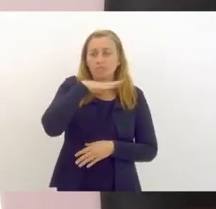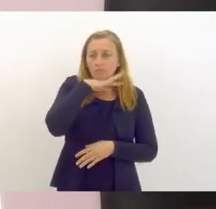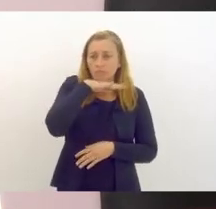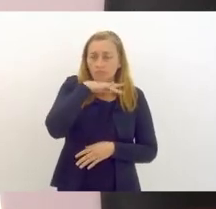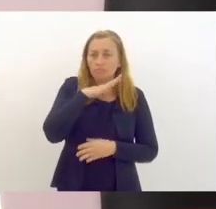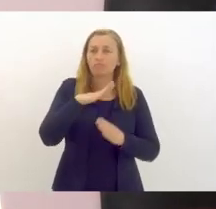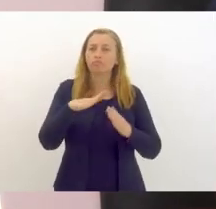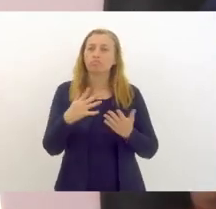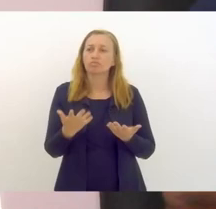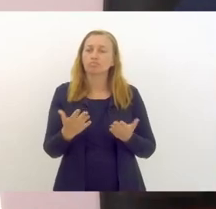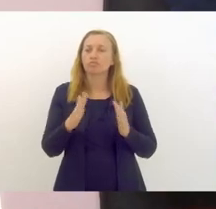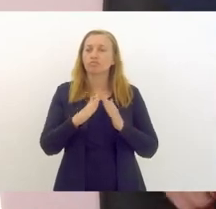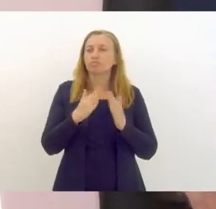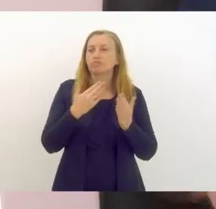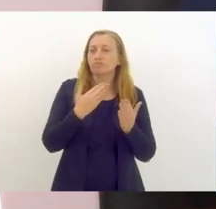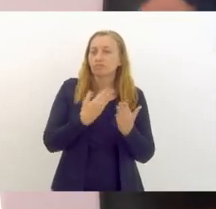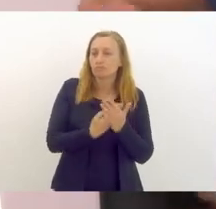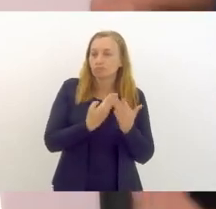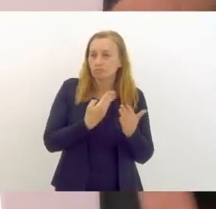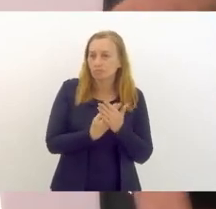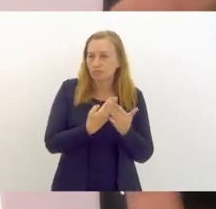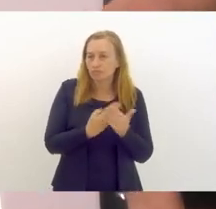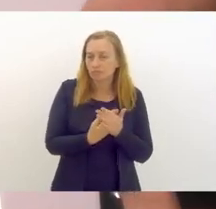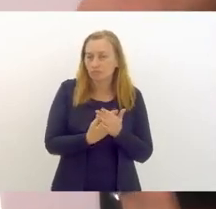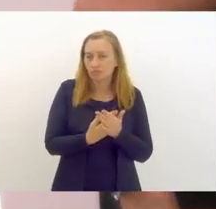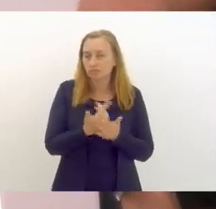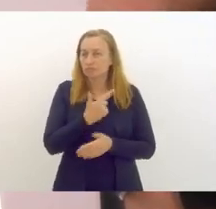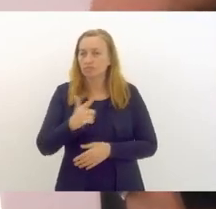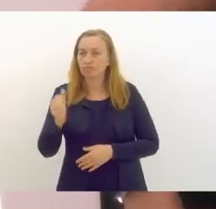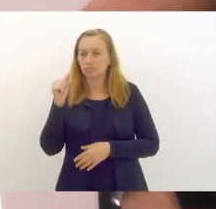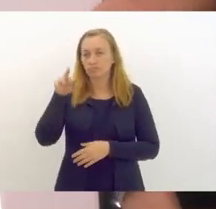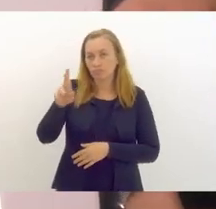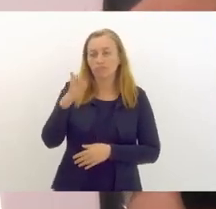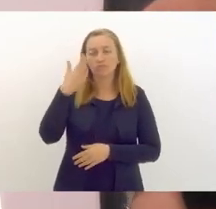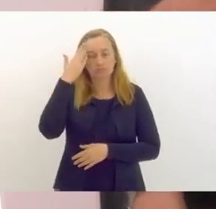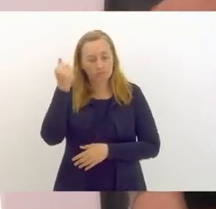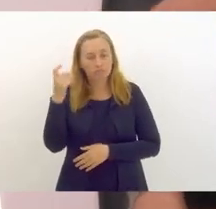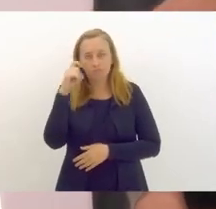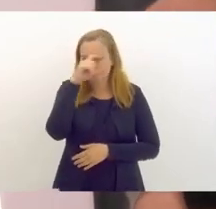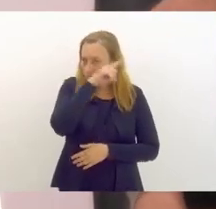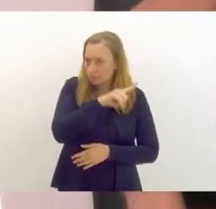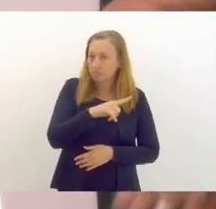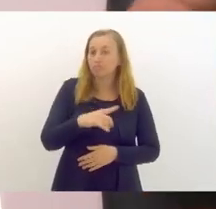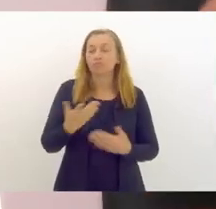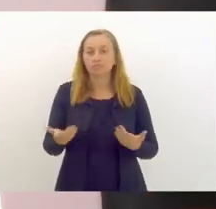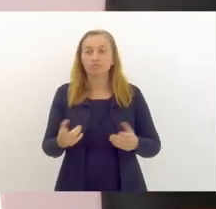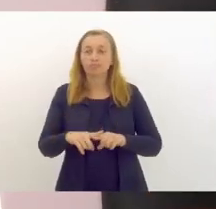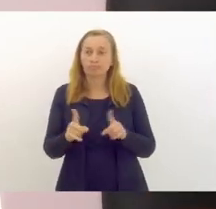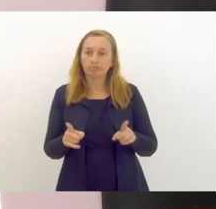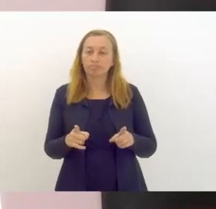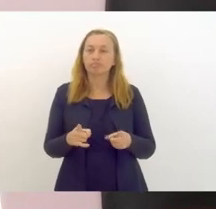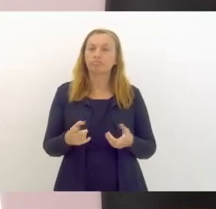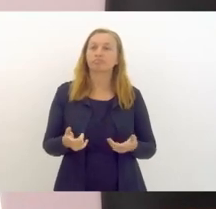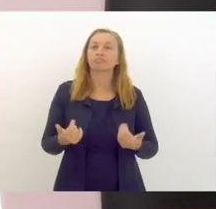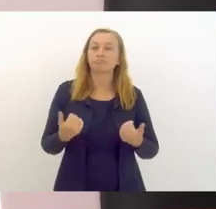não climatizada hoje, e isso ainda acontece. A gente sabe que existem processos tramitando, né, e ações, mas existe uma morosidade muito grande